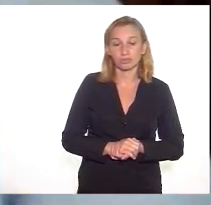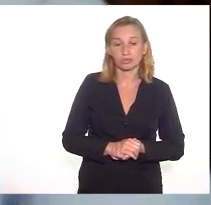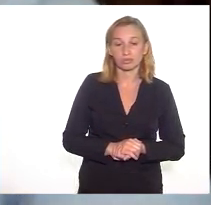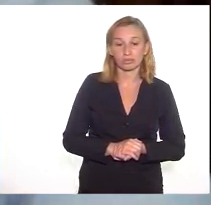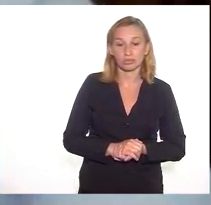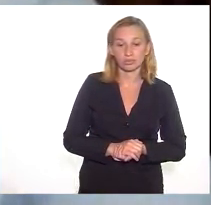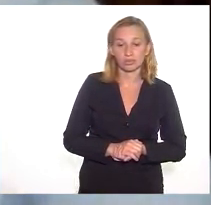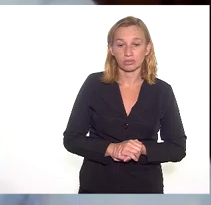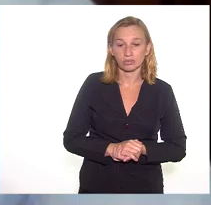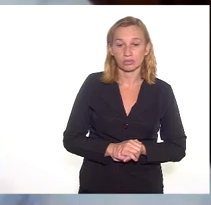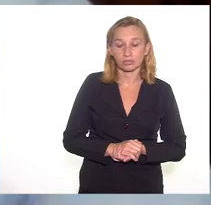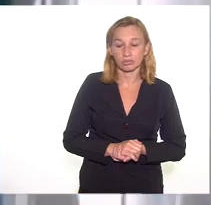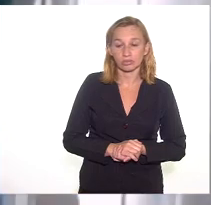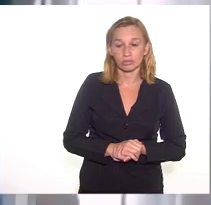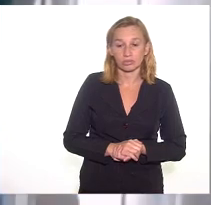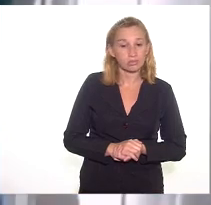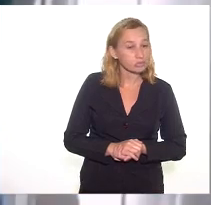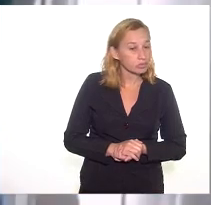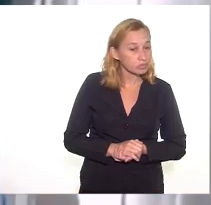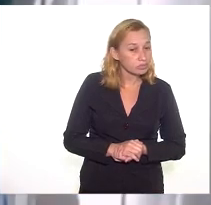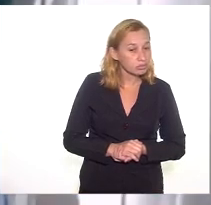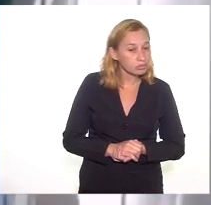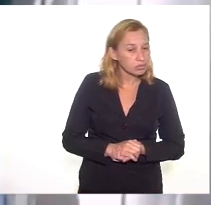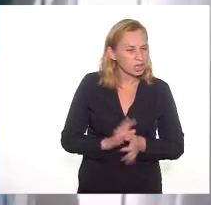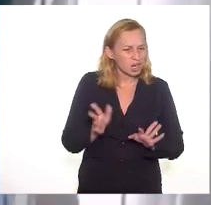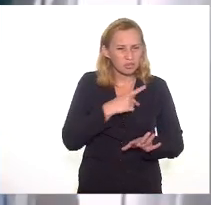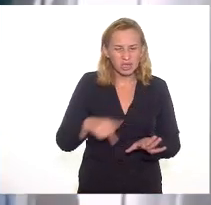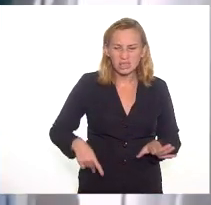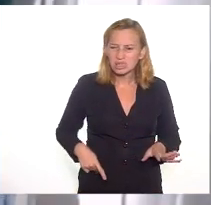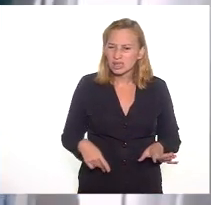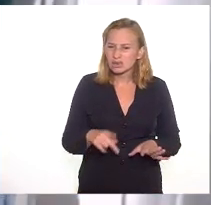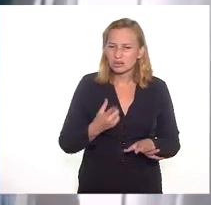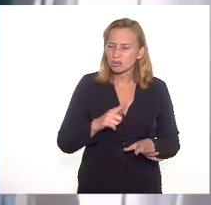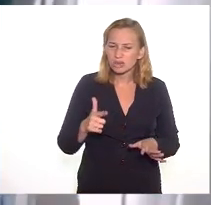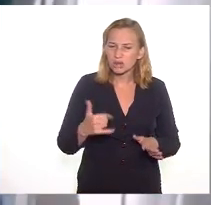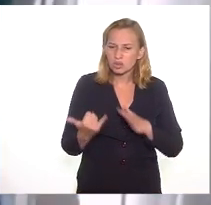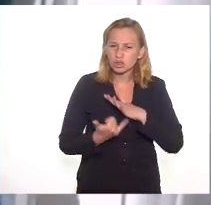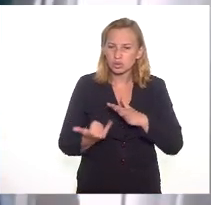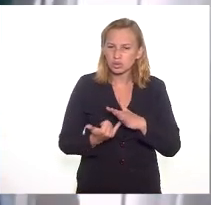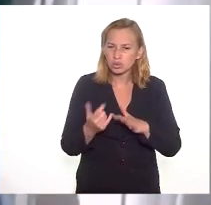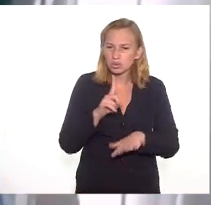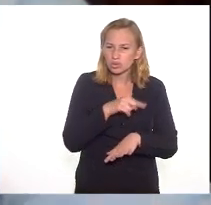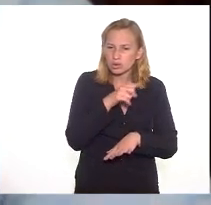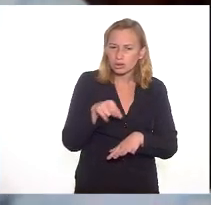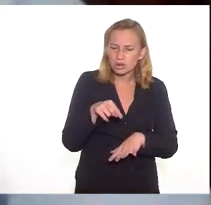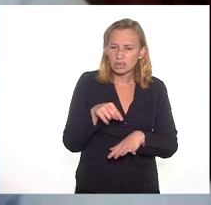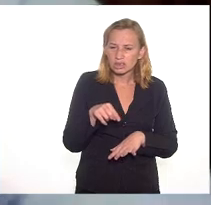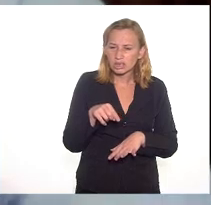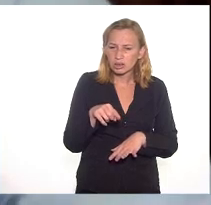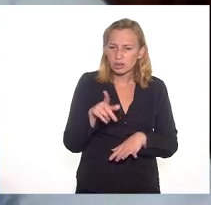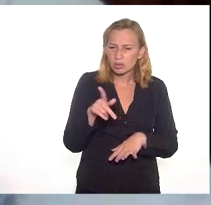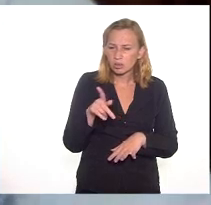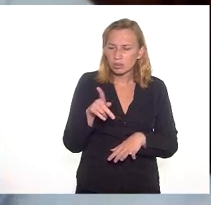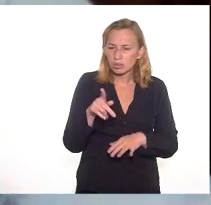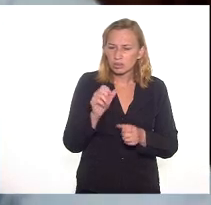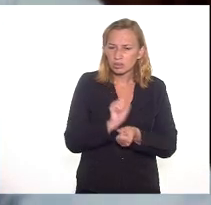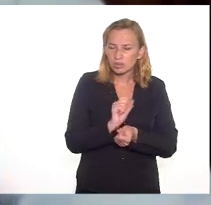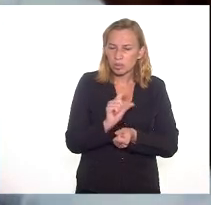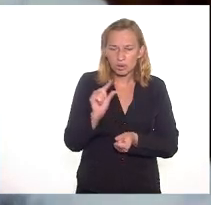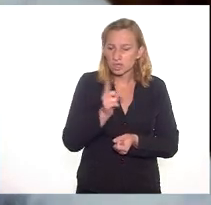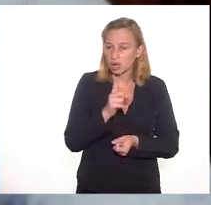É automática. Presidente Márcio Pacheco, não existe o Instituto da Suspensão Provisória? Sim, não, nesse caso a Fazenda diz que